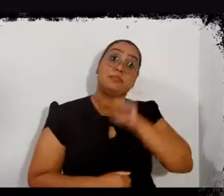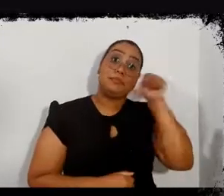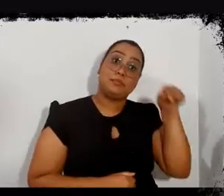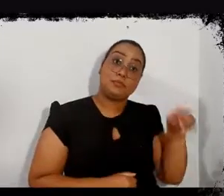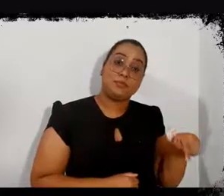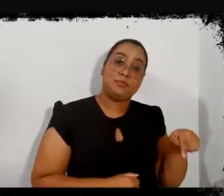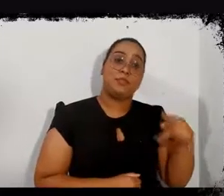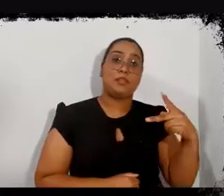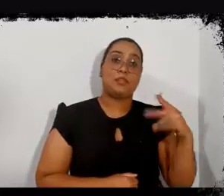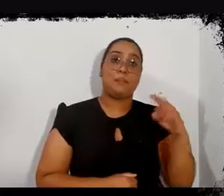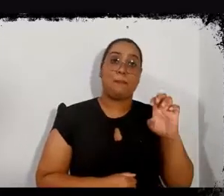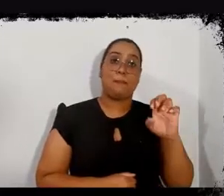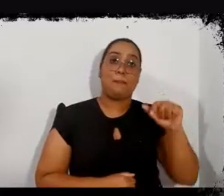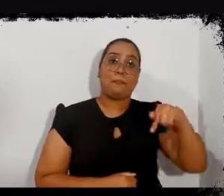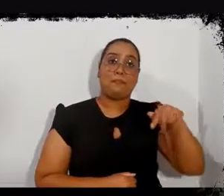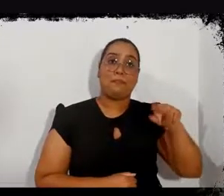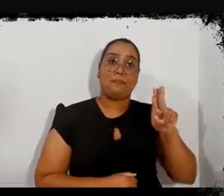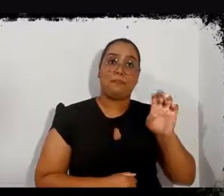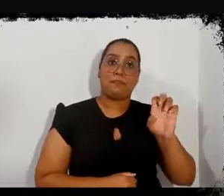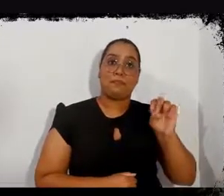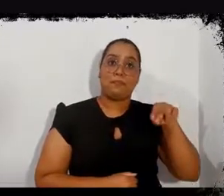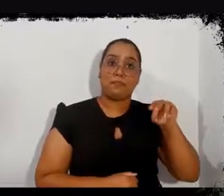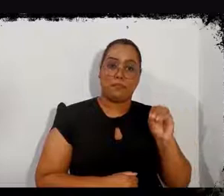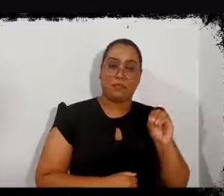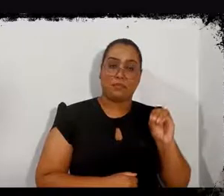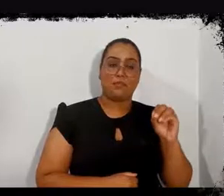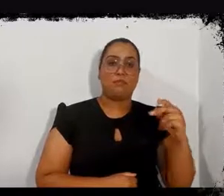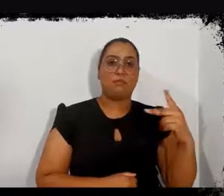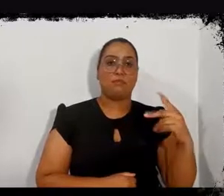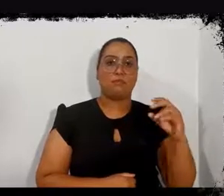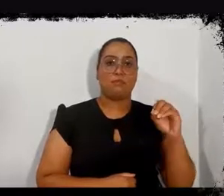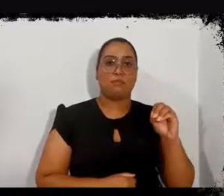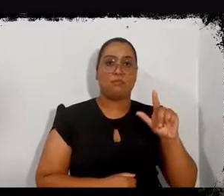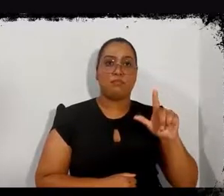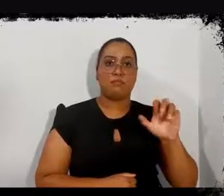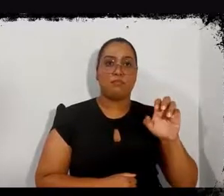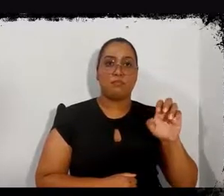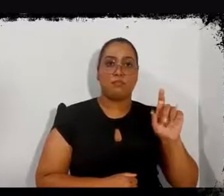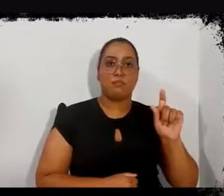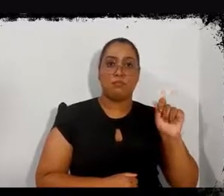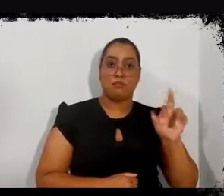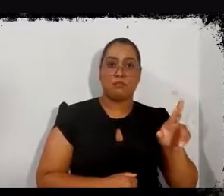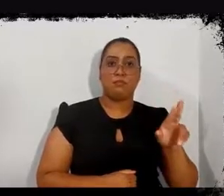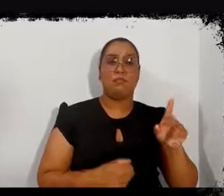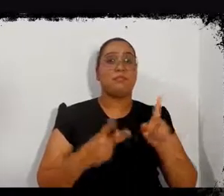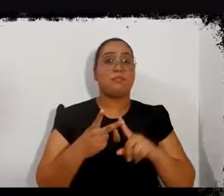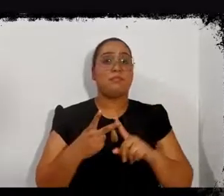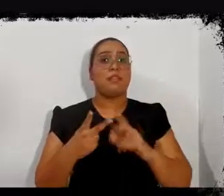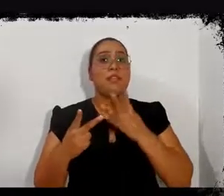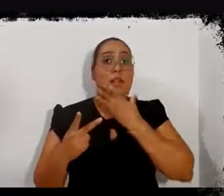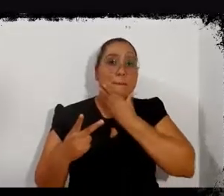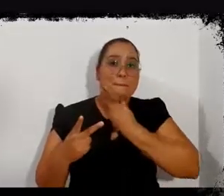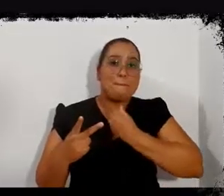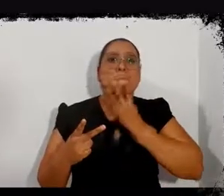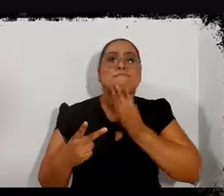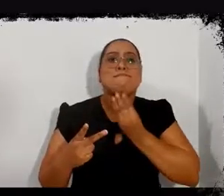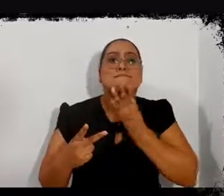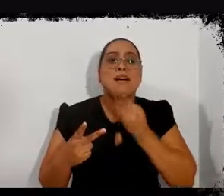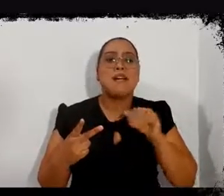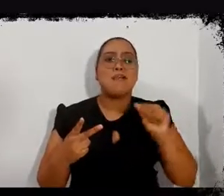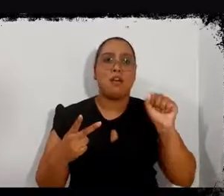rituais de saudação à primavera e festas propiciatórias para as outras